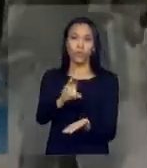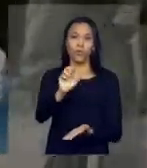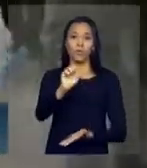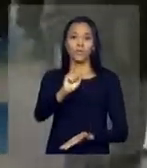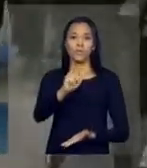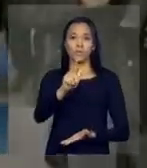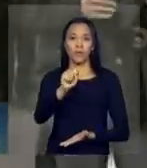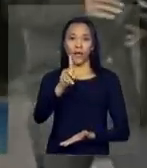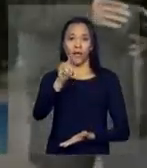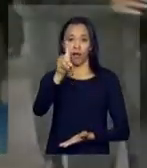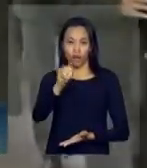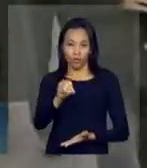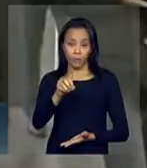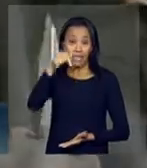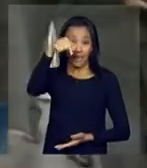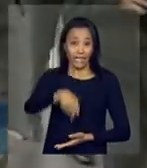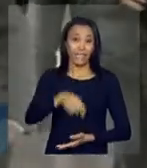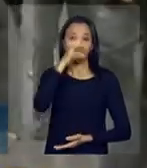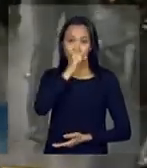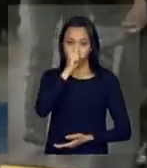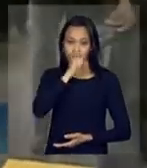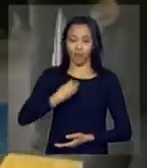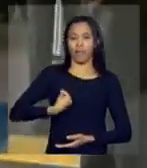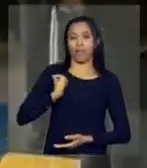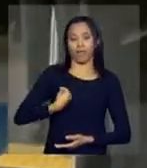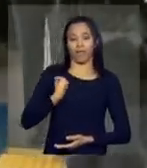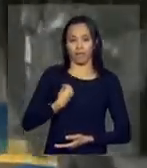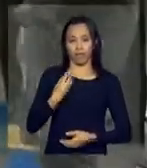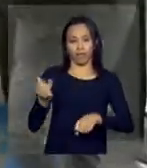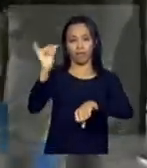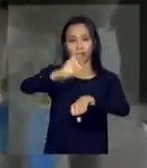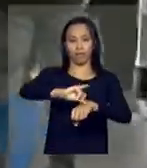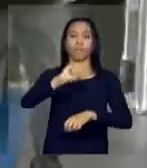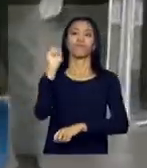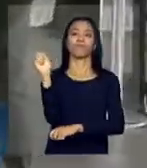Neste sábado, ela cumpre a agenda em Porto Alegre.